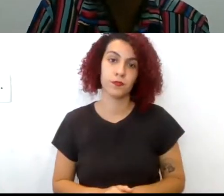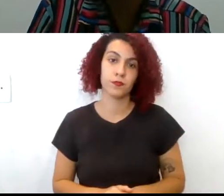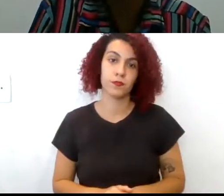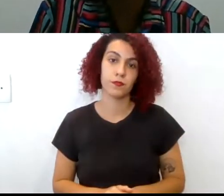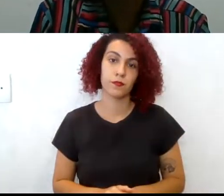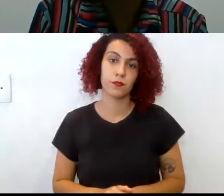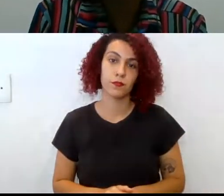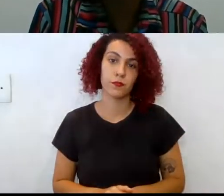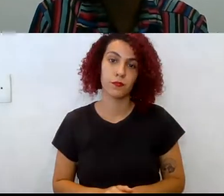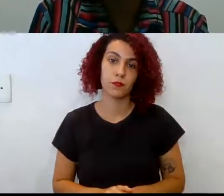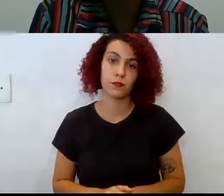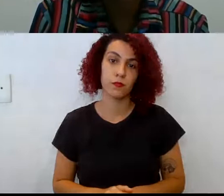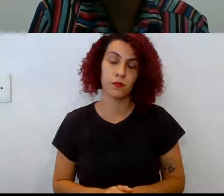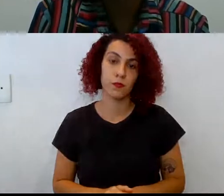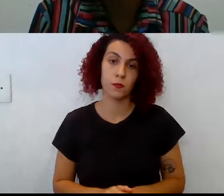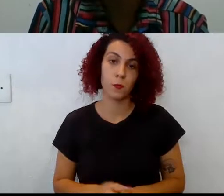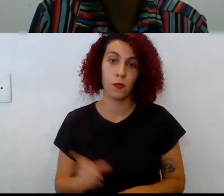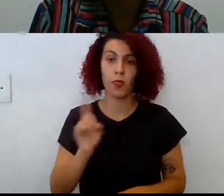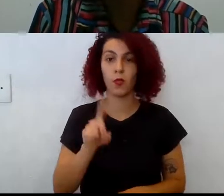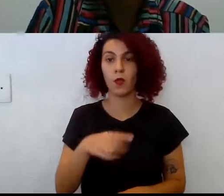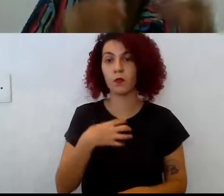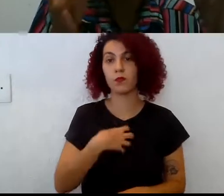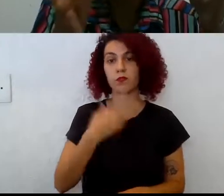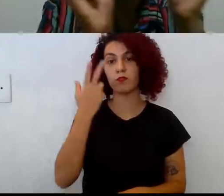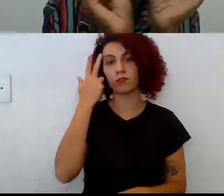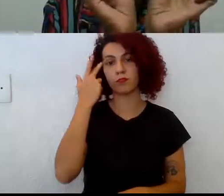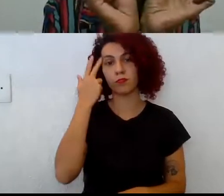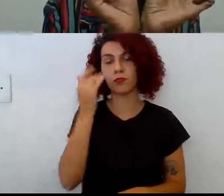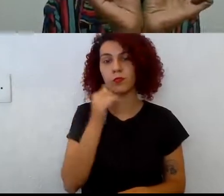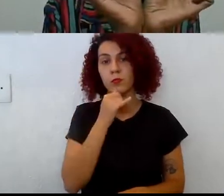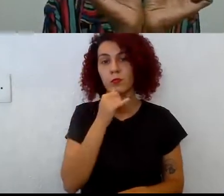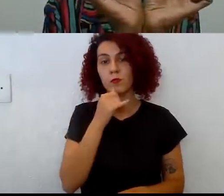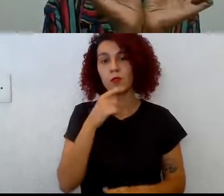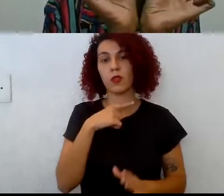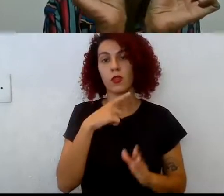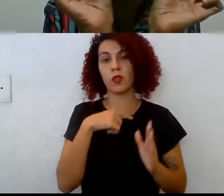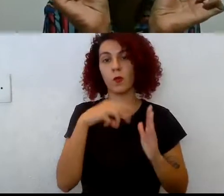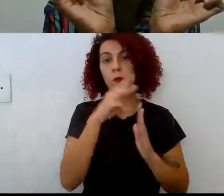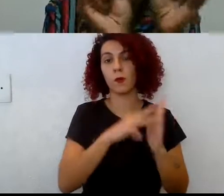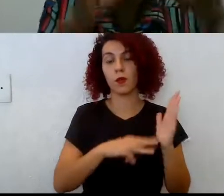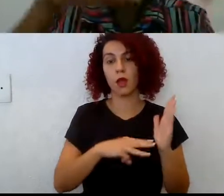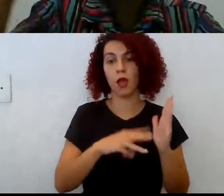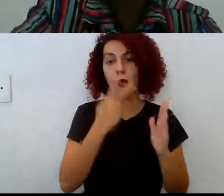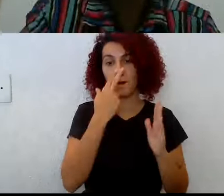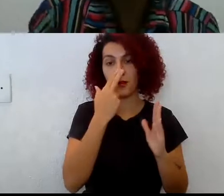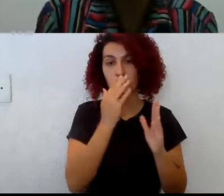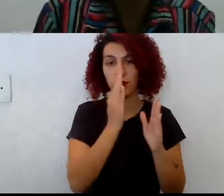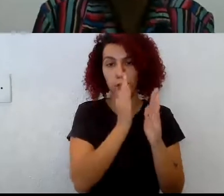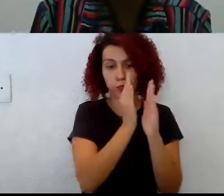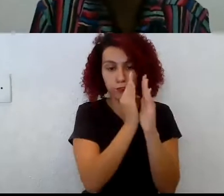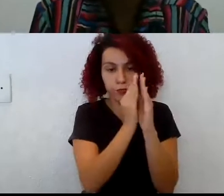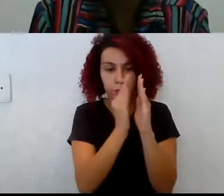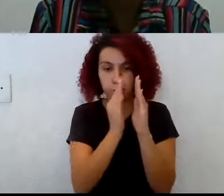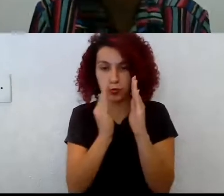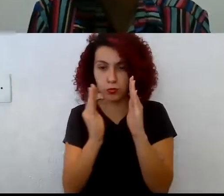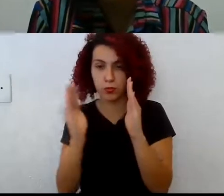caminho da cartesiano do de cá onde você pega o método e faz vários pedaços pequenos e você acha que eu descobri o mundo